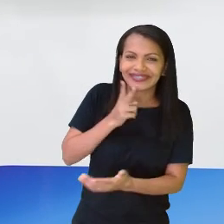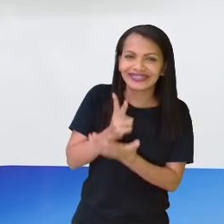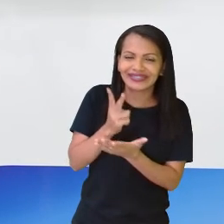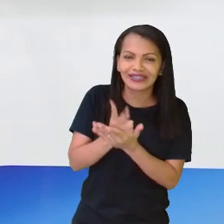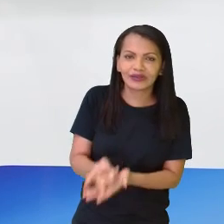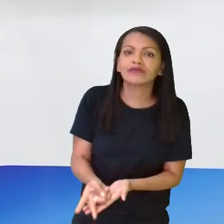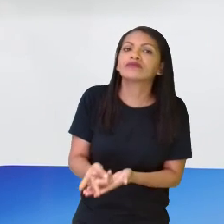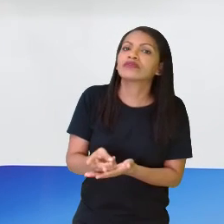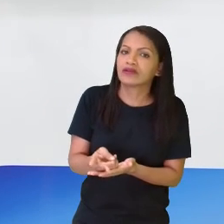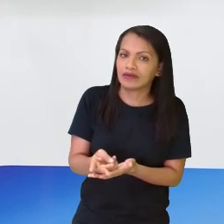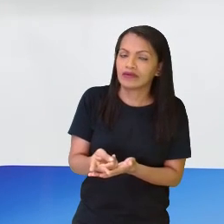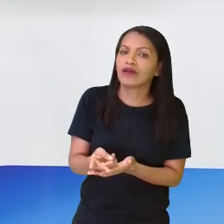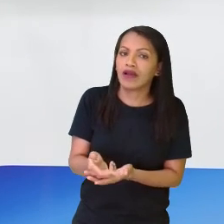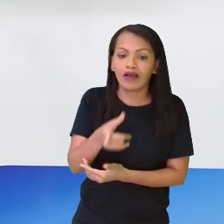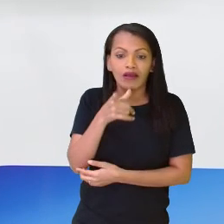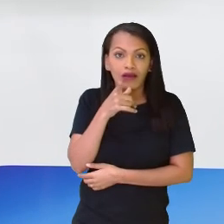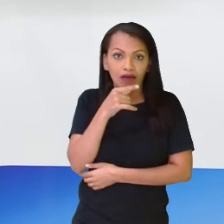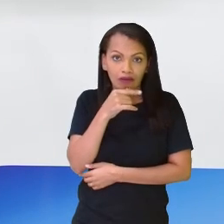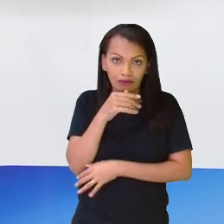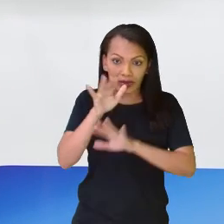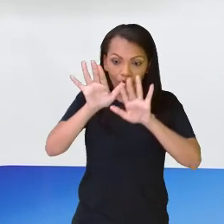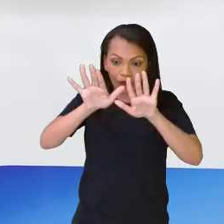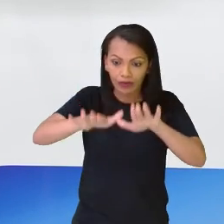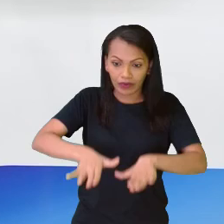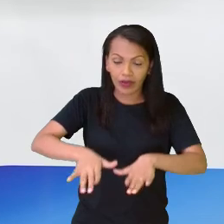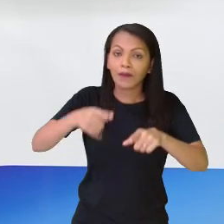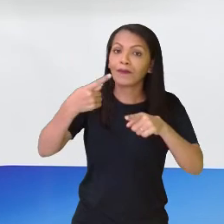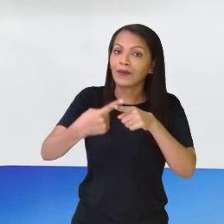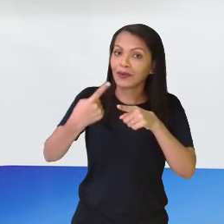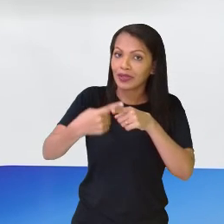sempre. Toma aquela aguinha, mas não sai daí que